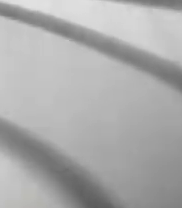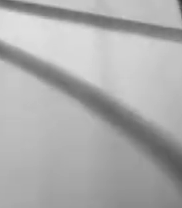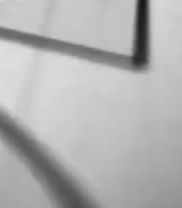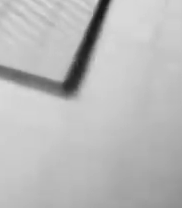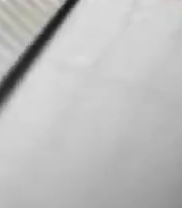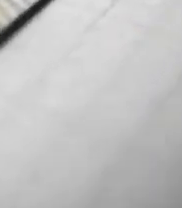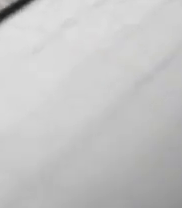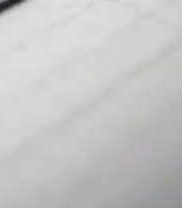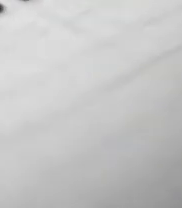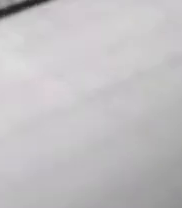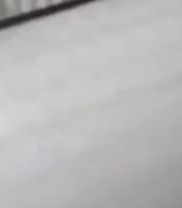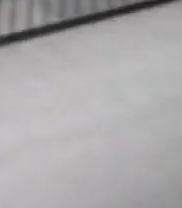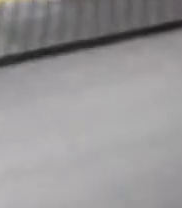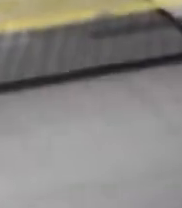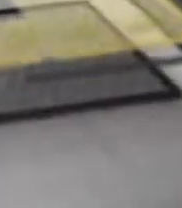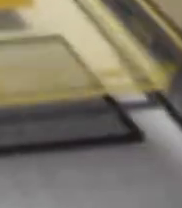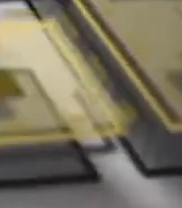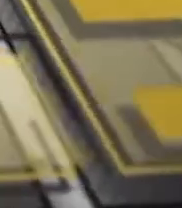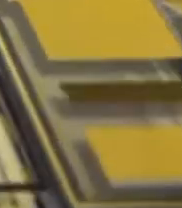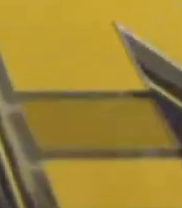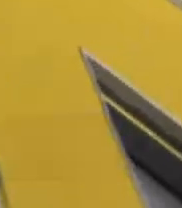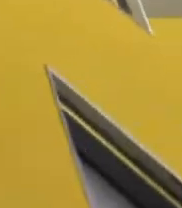E aí